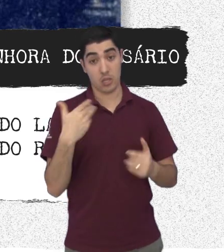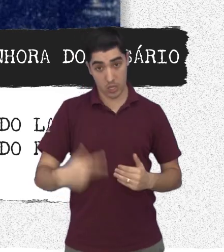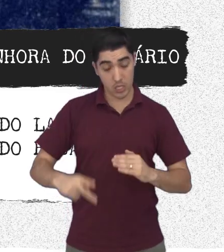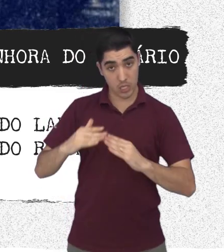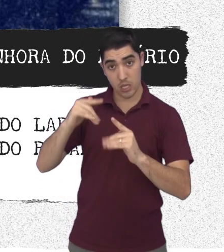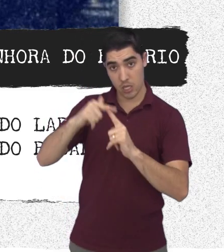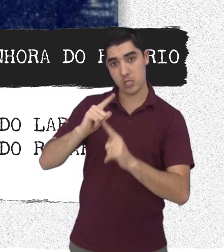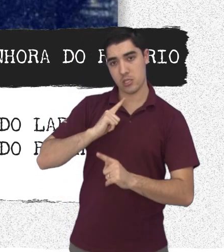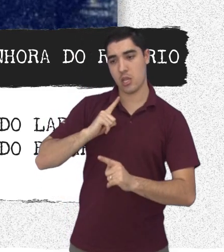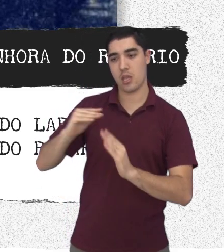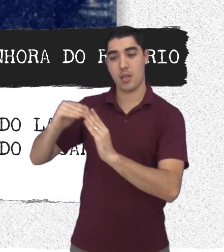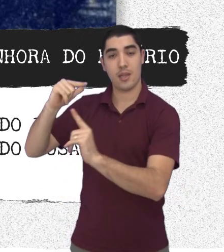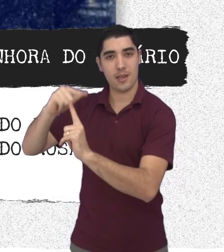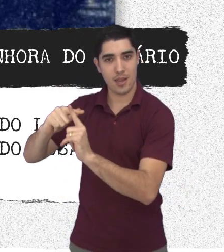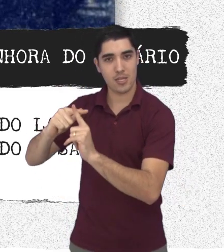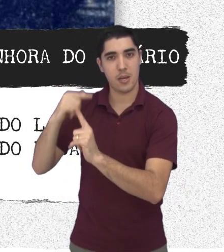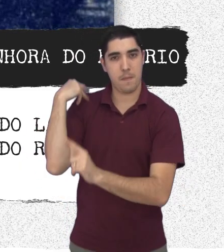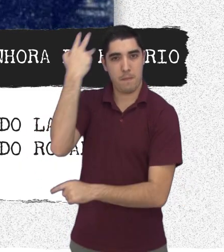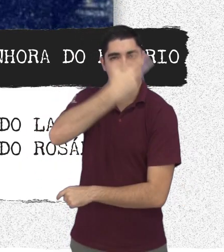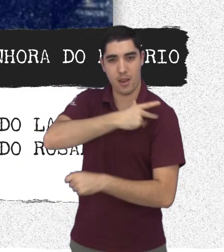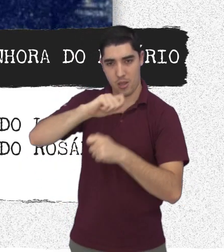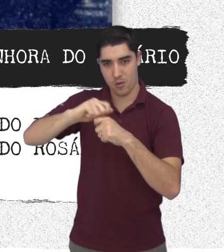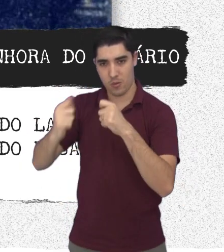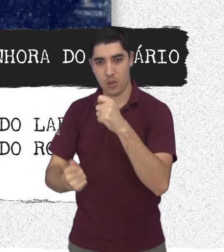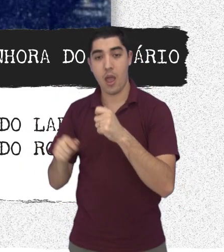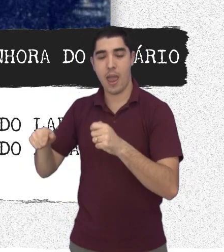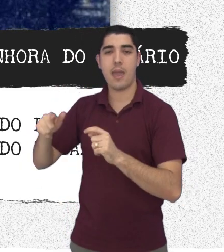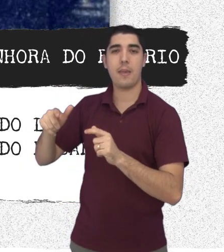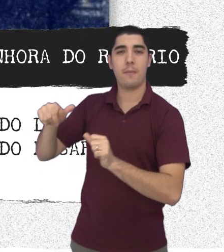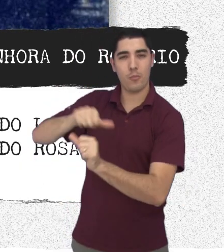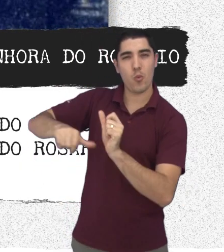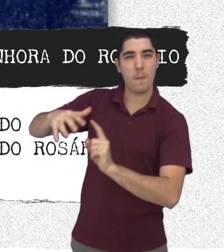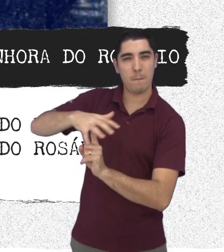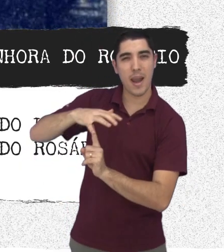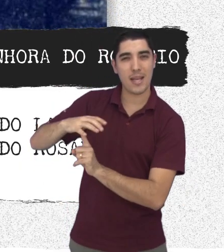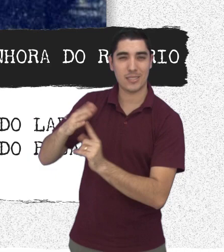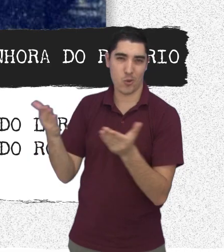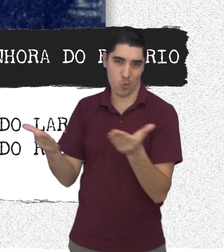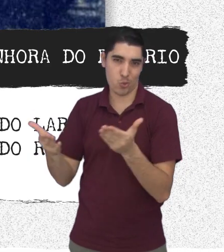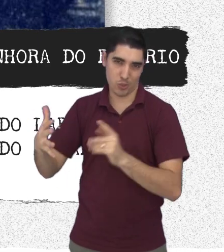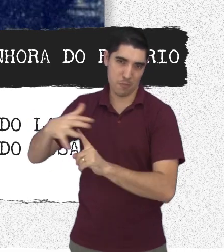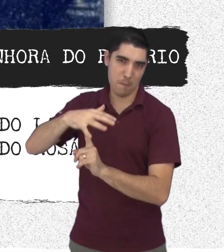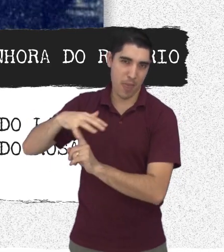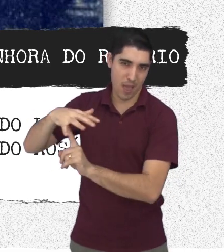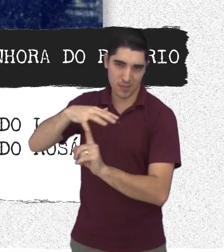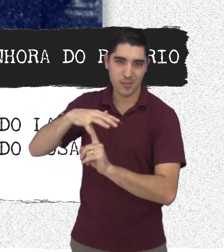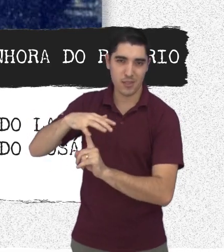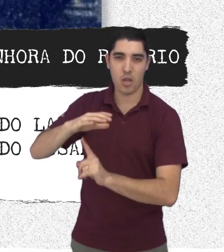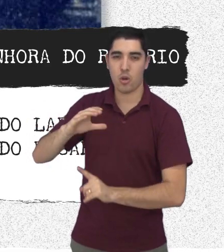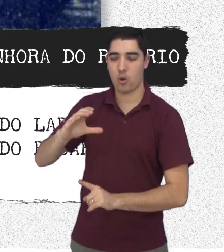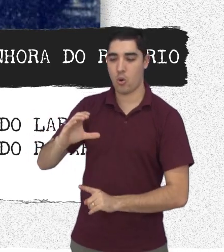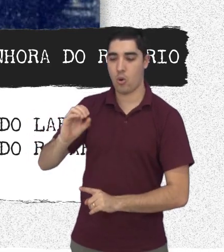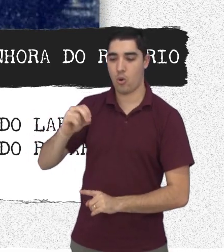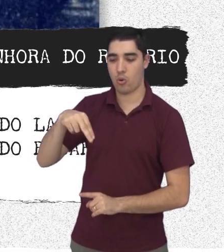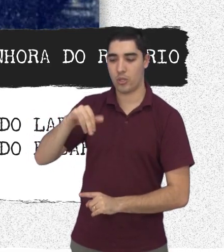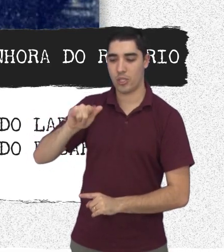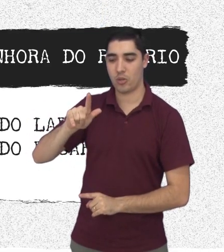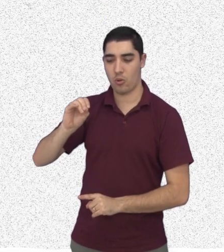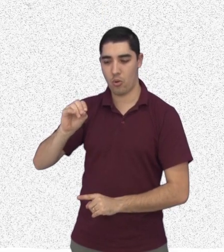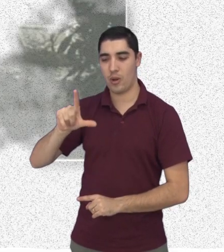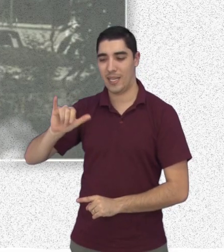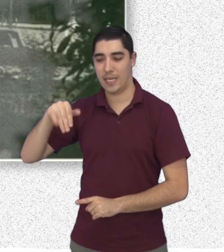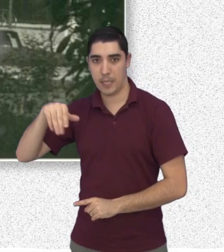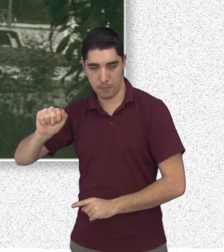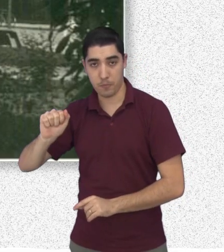do Rosário, onde hoje a Praça Cônego Lima, durou pouco tempo, e também as Irmandades de São Benedito já faziam as